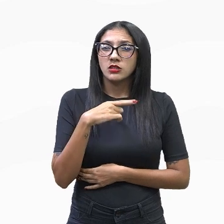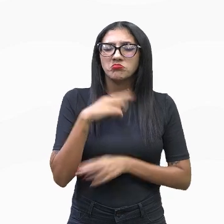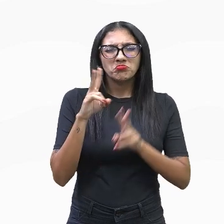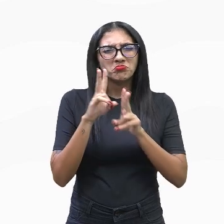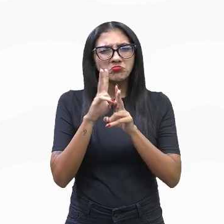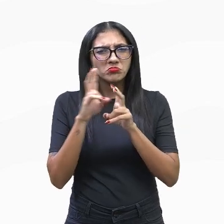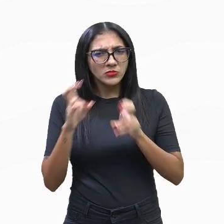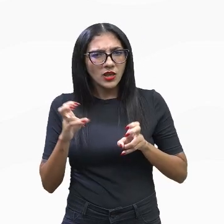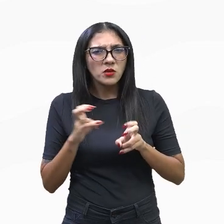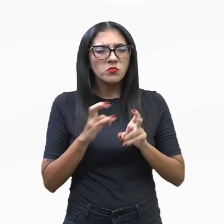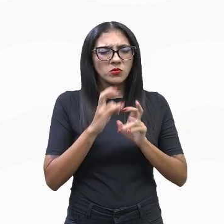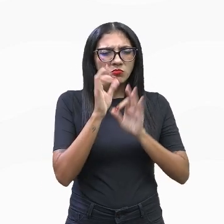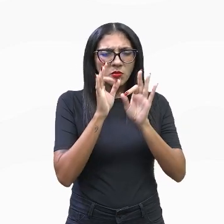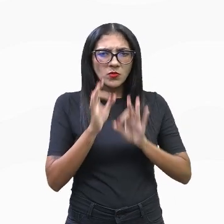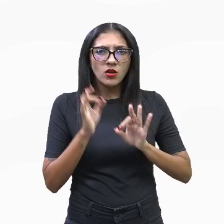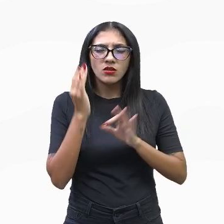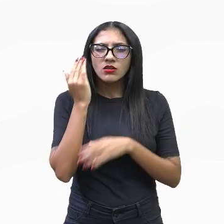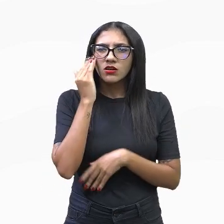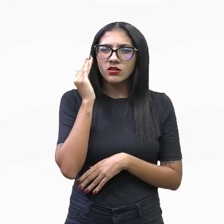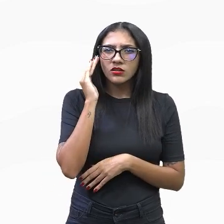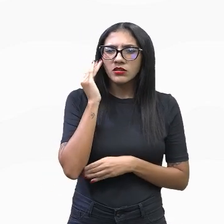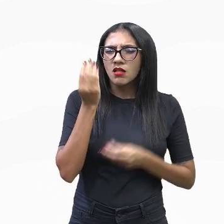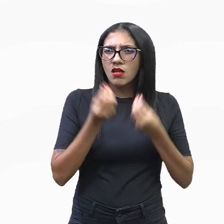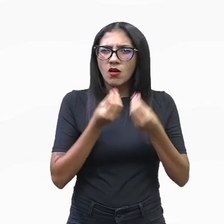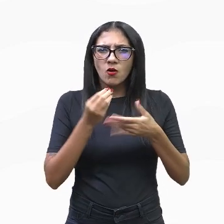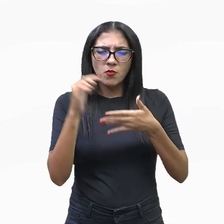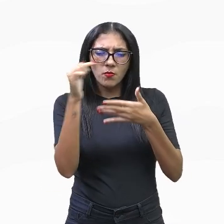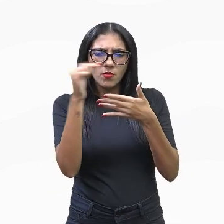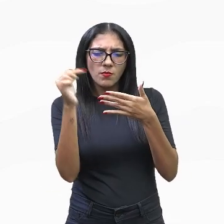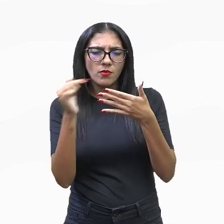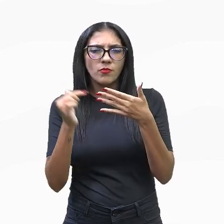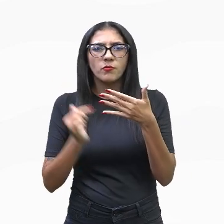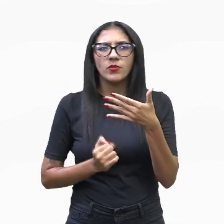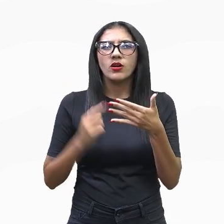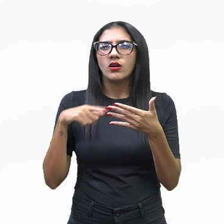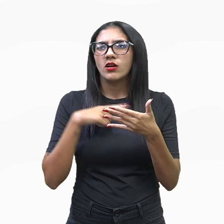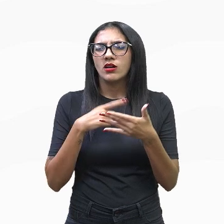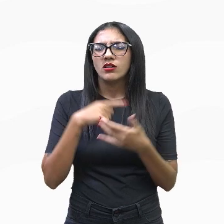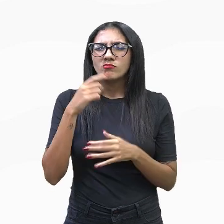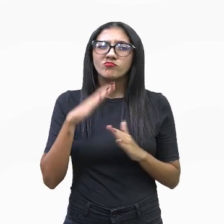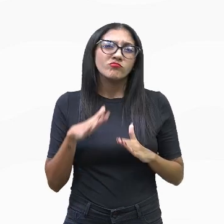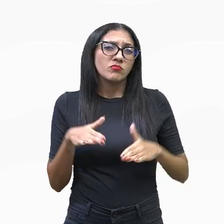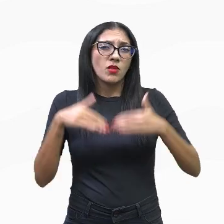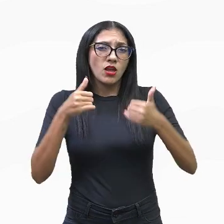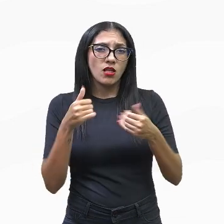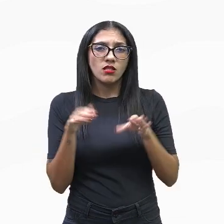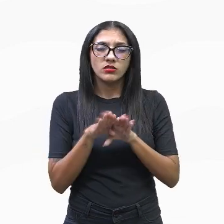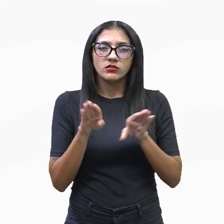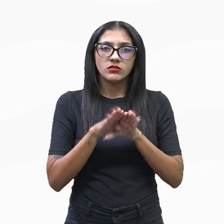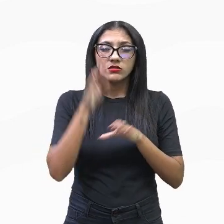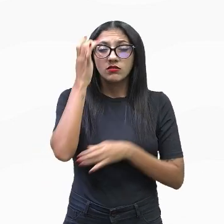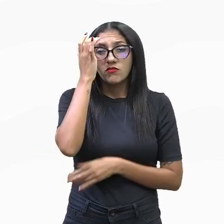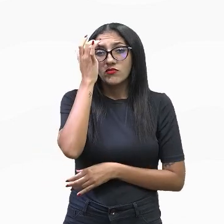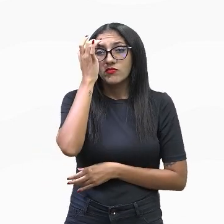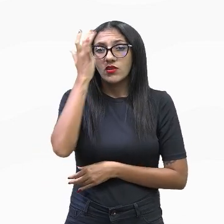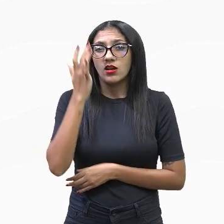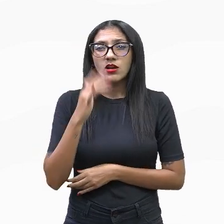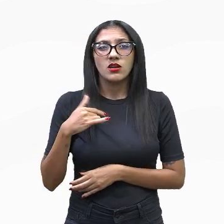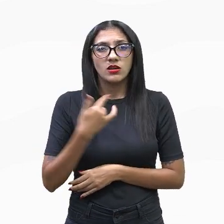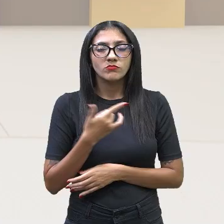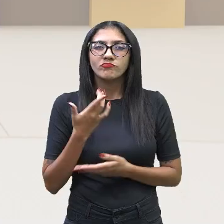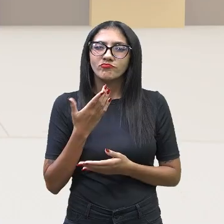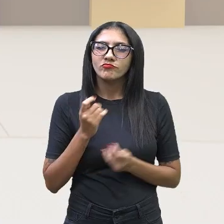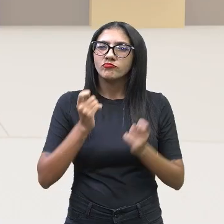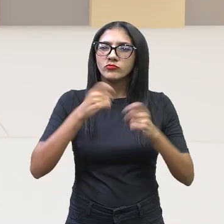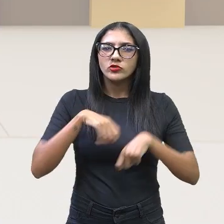essas etapas, entendendo esta classificação, fica até melhor de nós